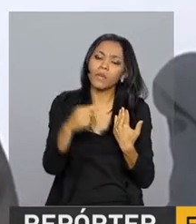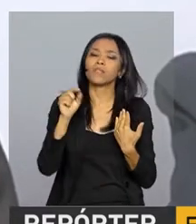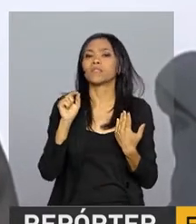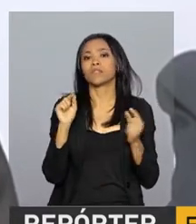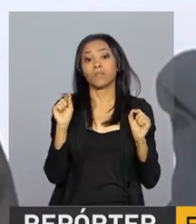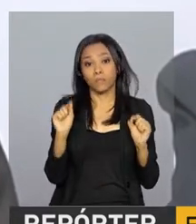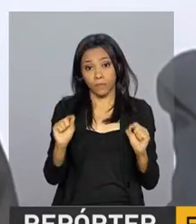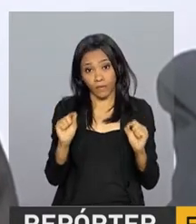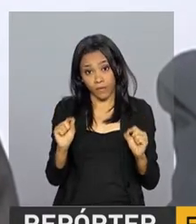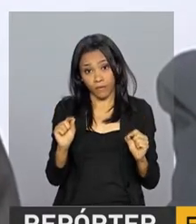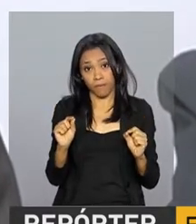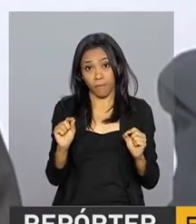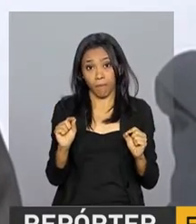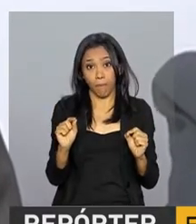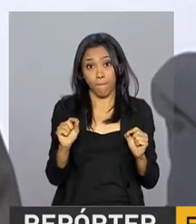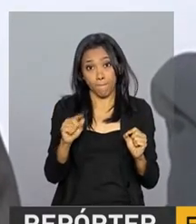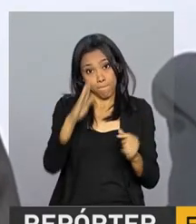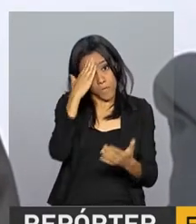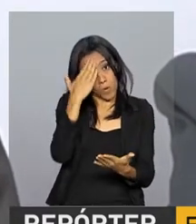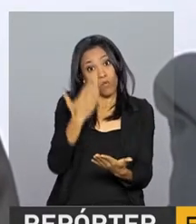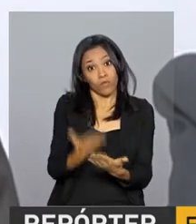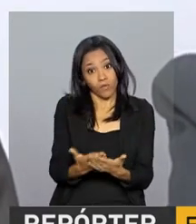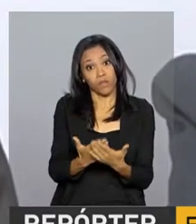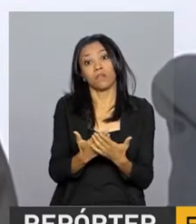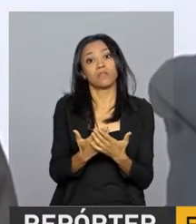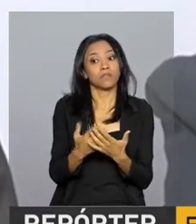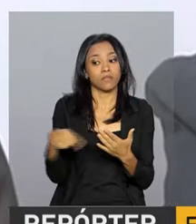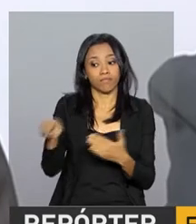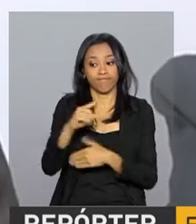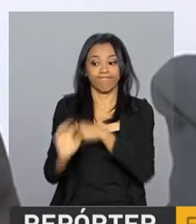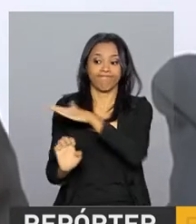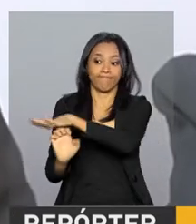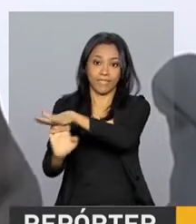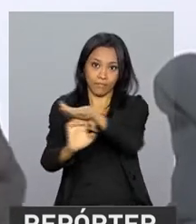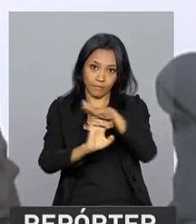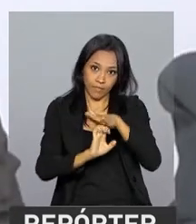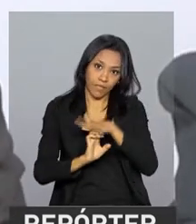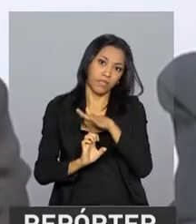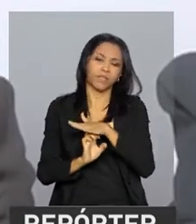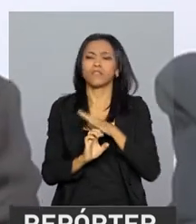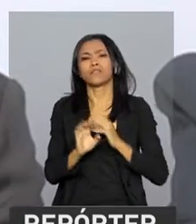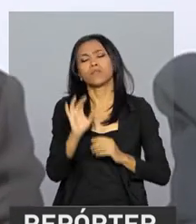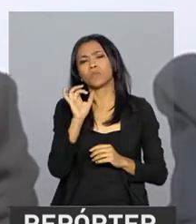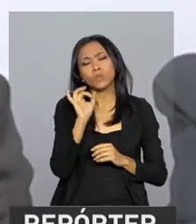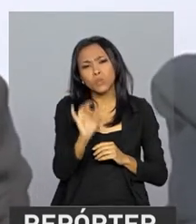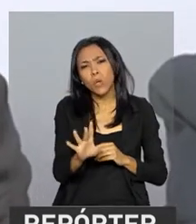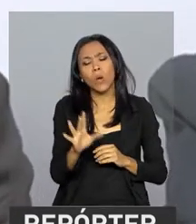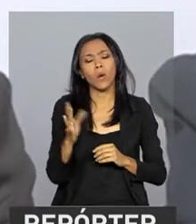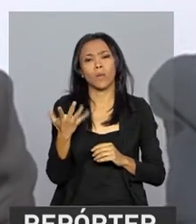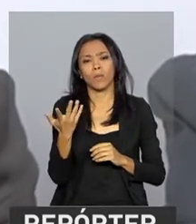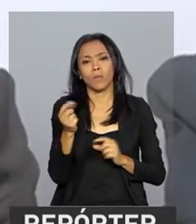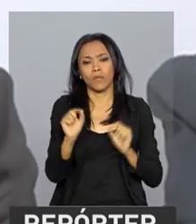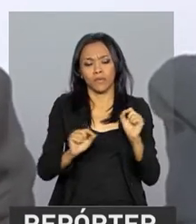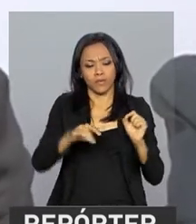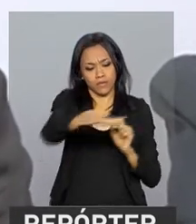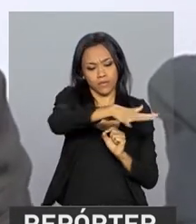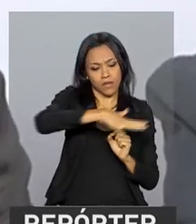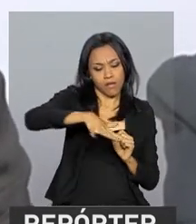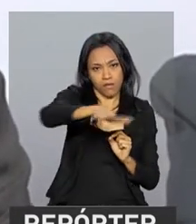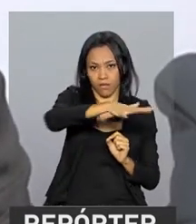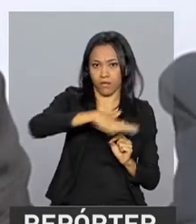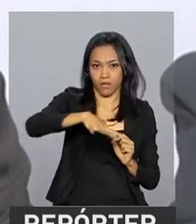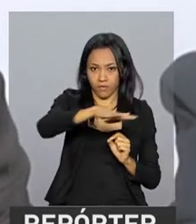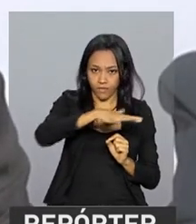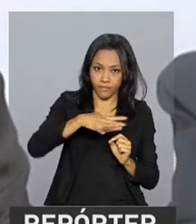números, uma confiança do investidor, não só no modelo regulatório, no marco regulatório do setor, principalmente nessa